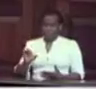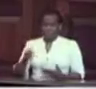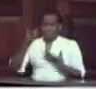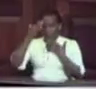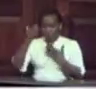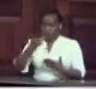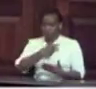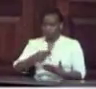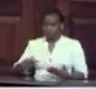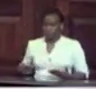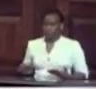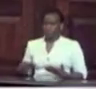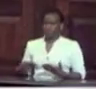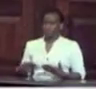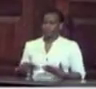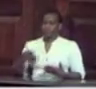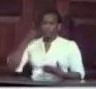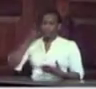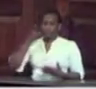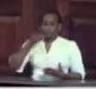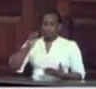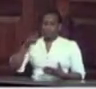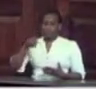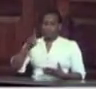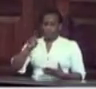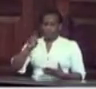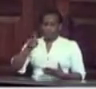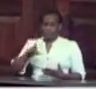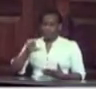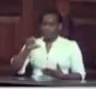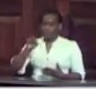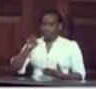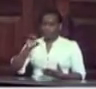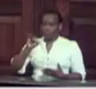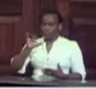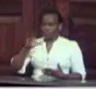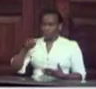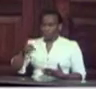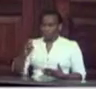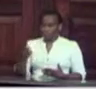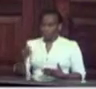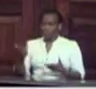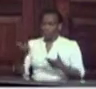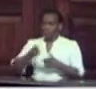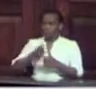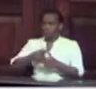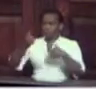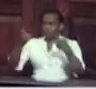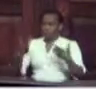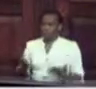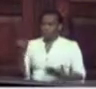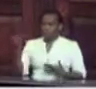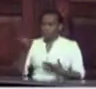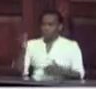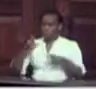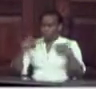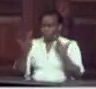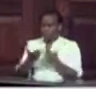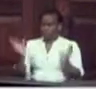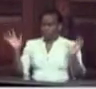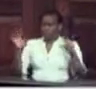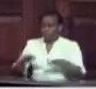Obrigado, presidente, deputado André Siciliano. Eu quero, em primeiro lugar, ressaltar a importância dessas